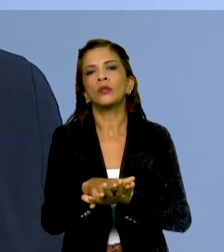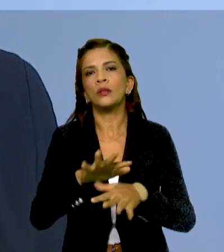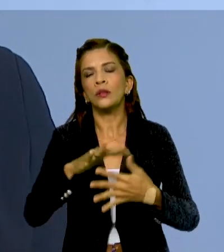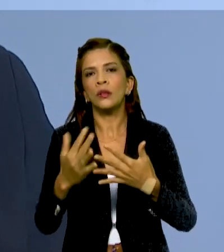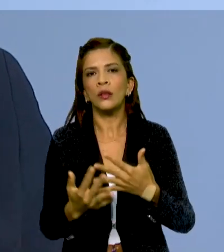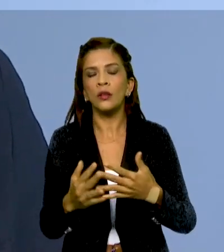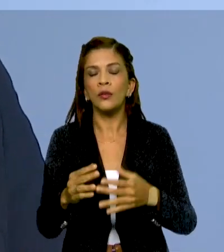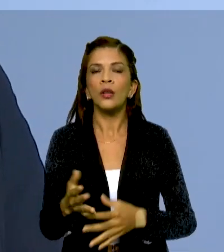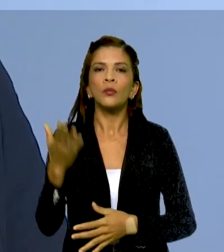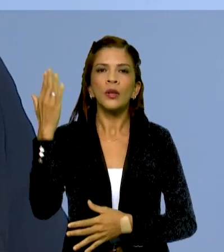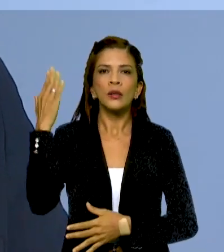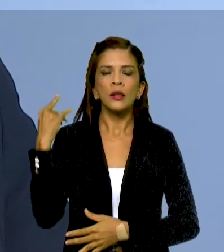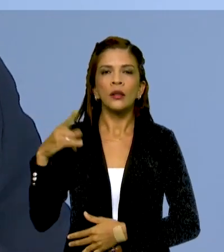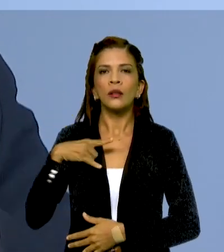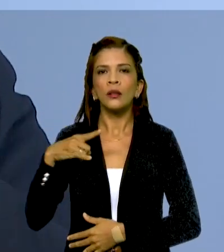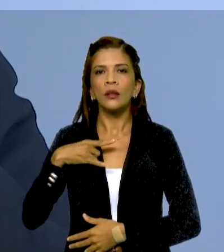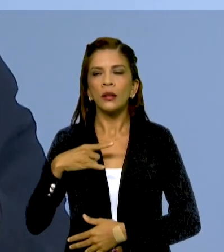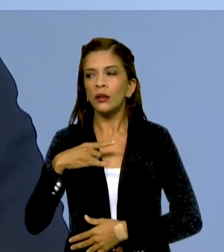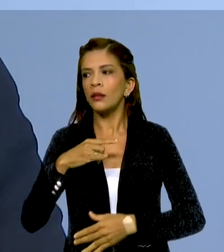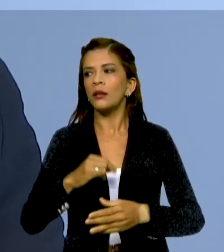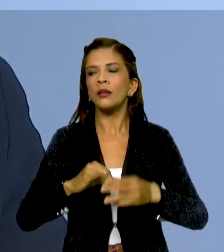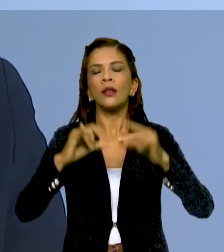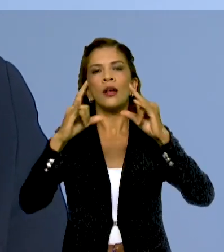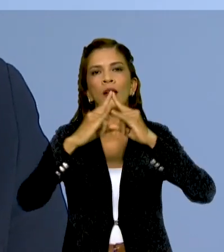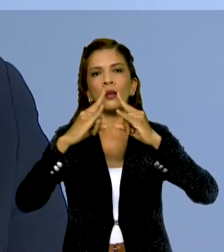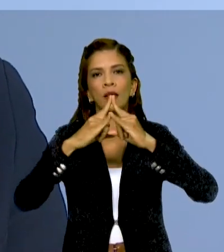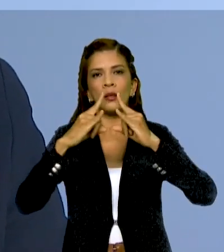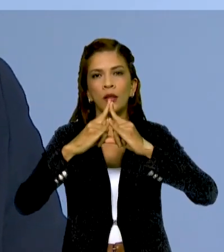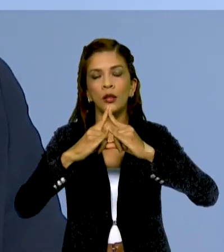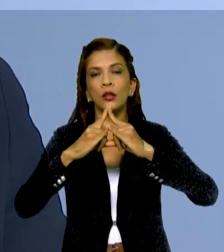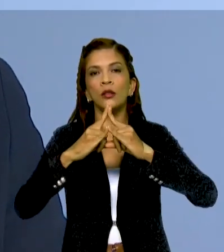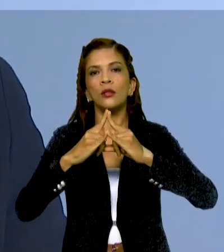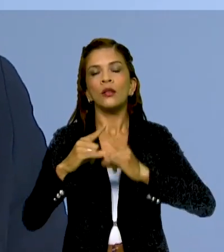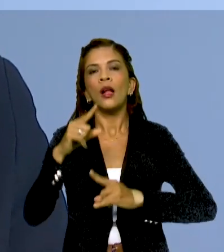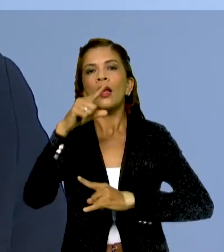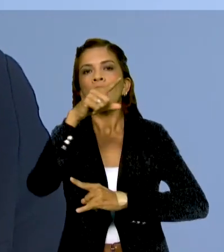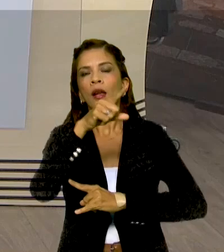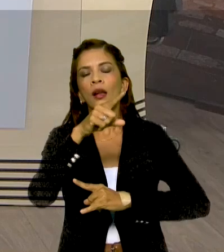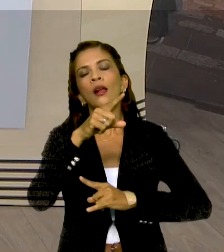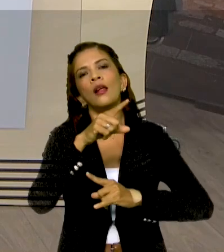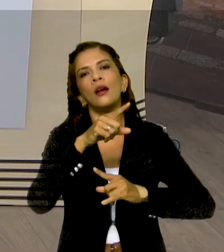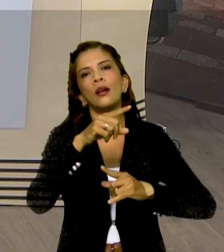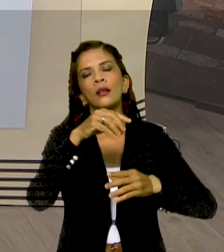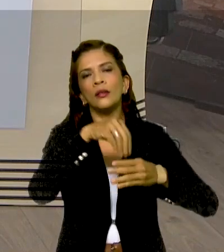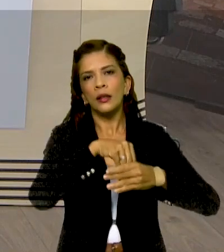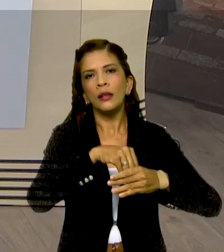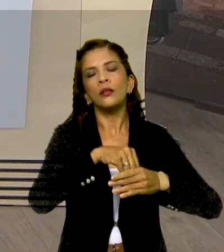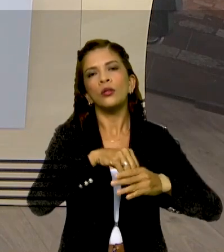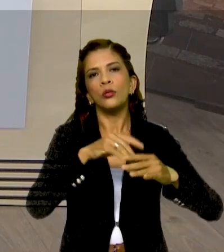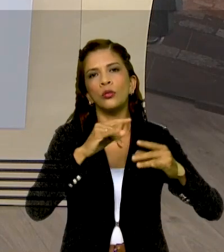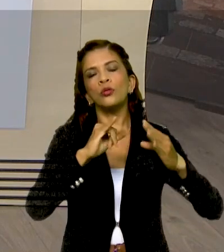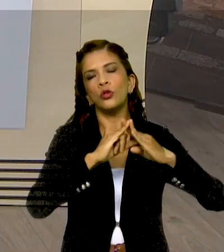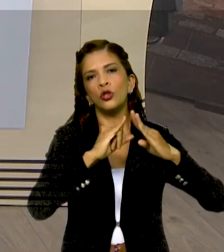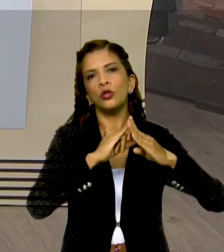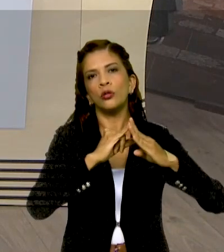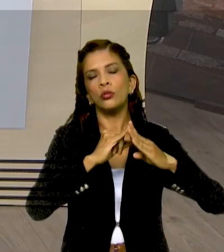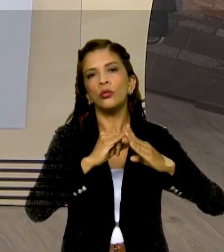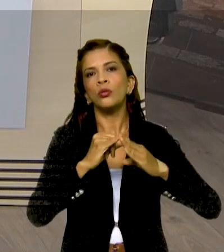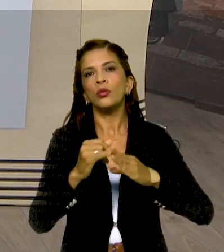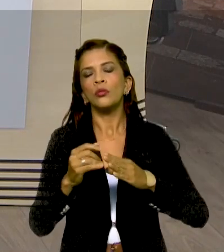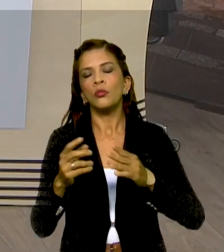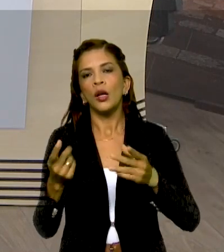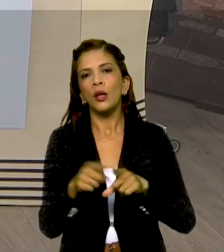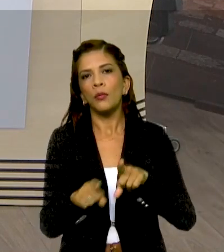de Educação de Surdos. Era uma TV que funcionava dentro do Instituto, mas com uma parceria com uma empresa privada que fazia toda a produção.